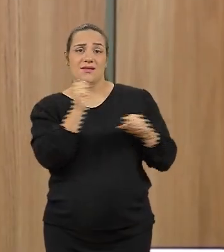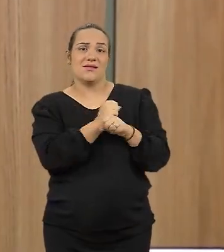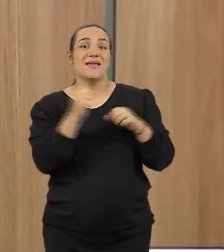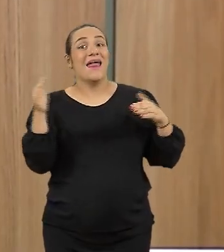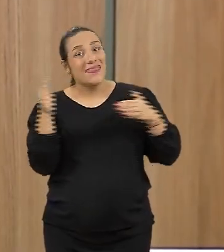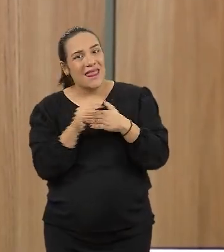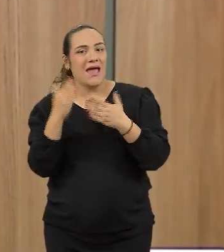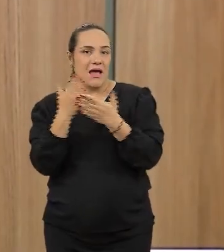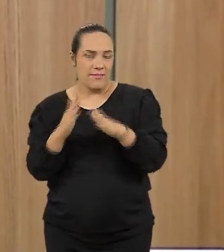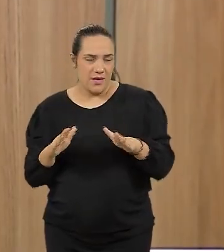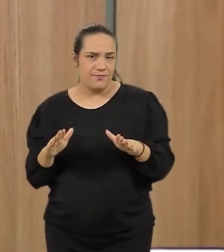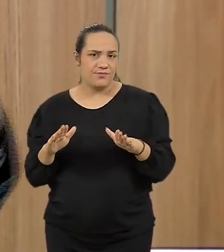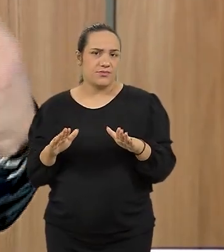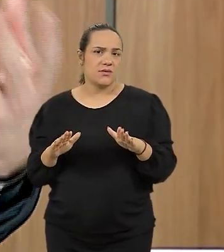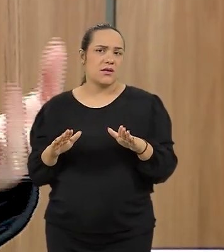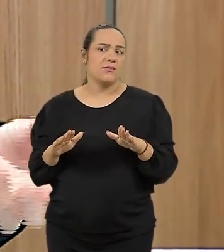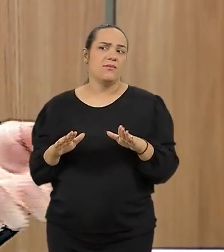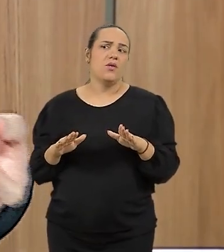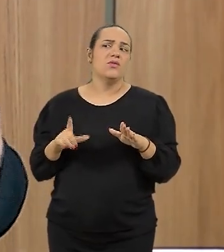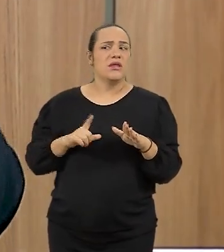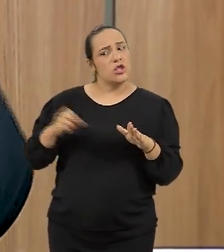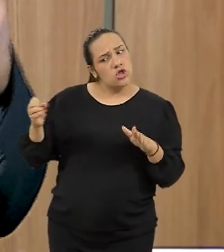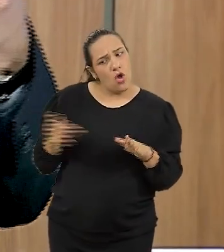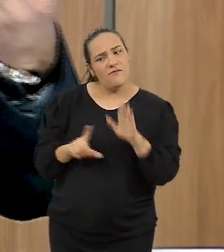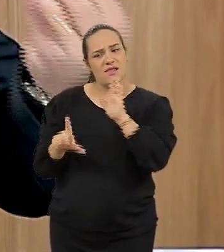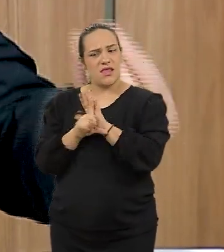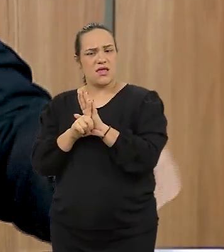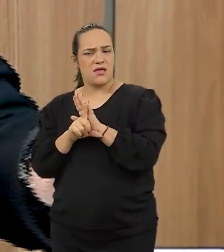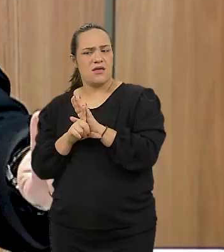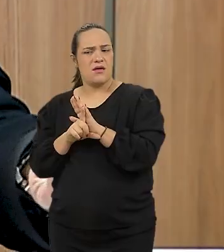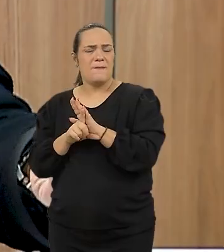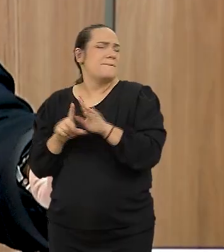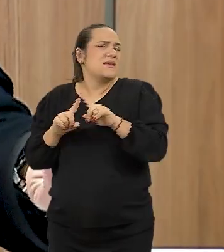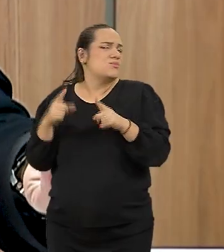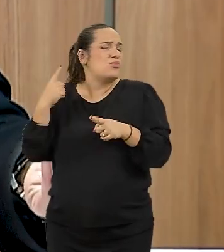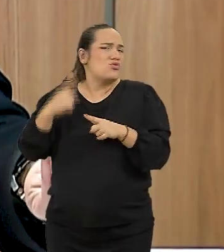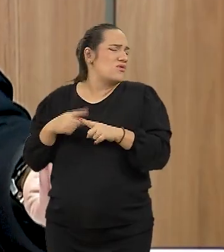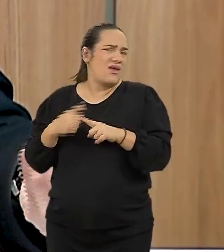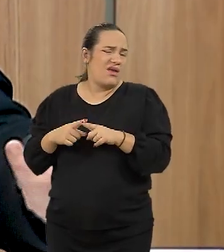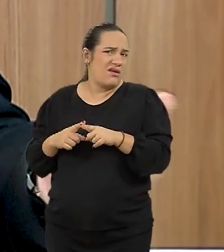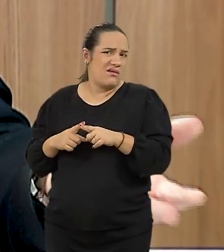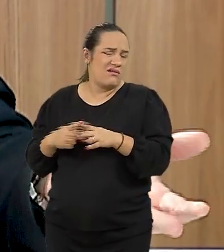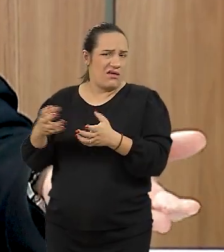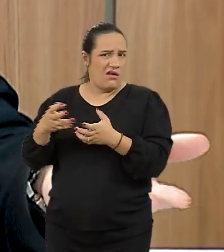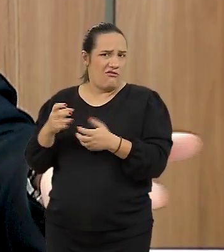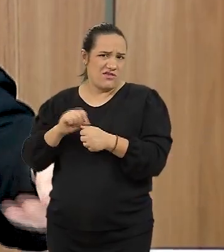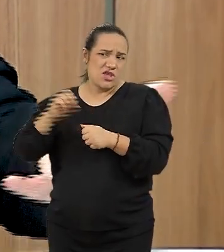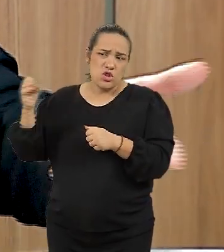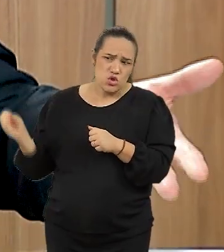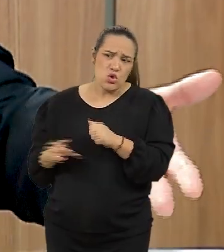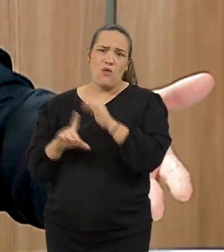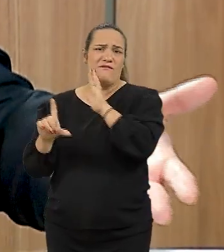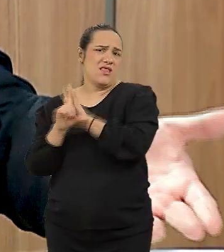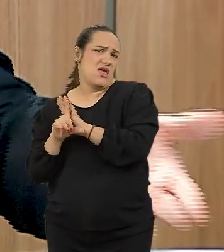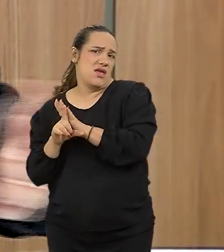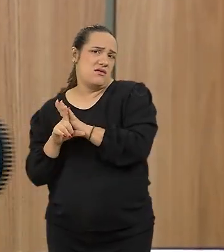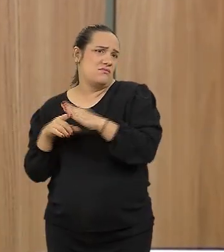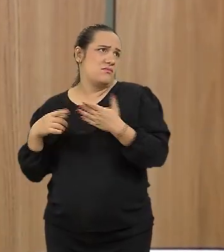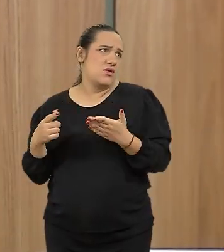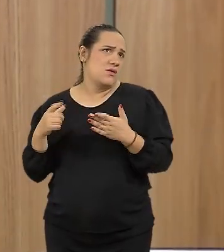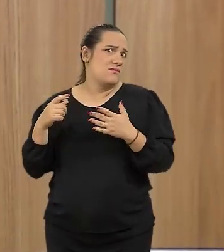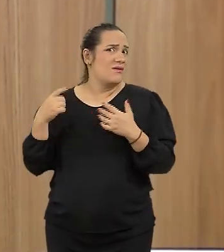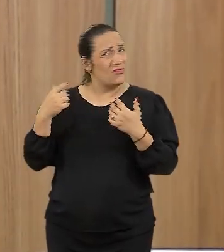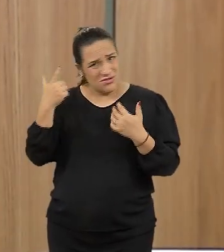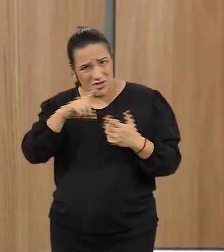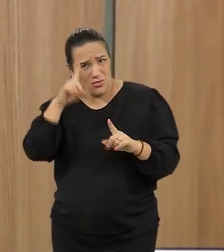nova legislação? E os objetivos que levaram a essa legislação foram atingidos de parte? O